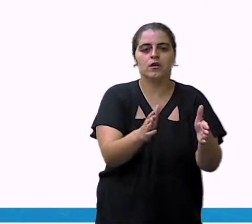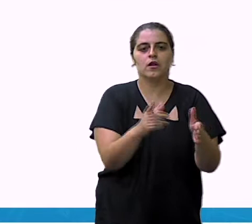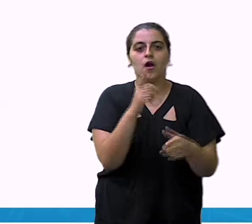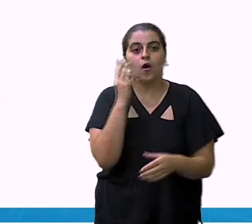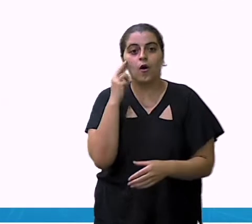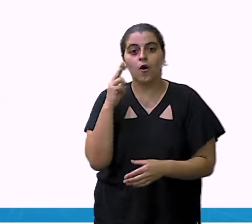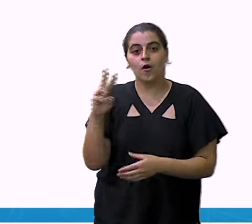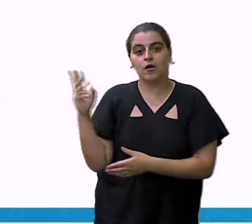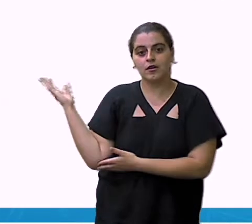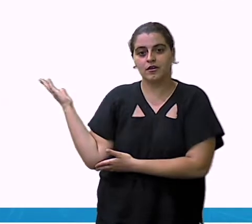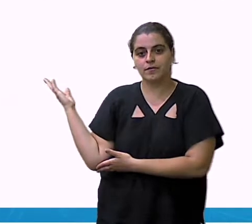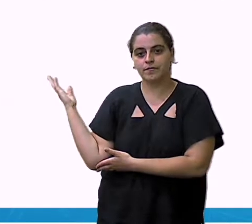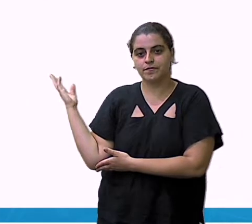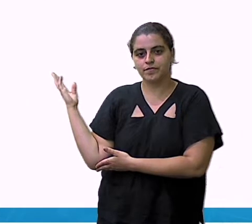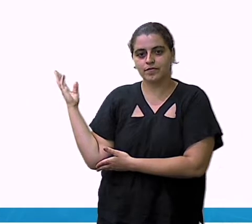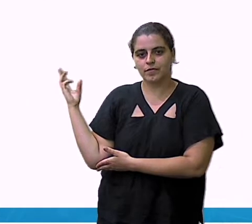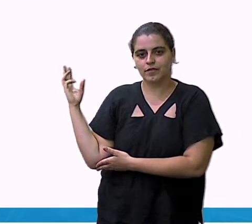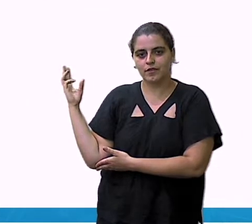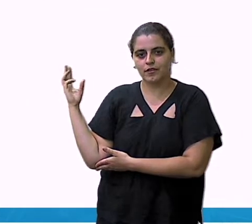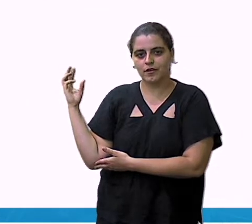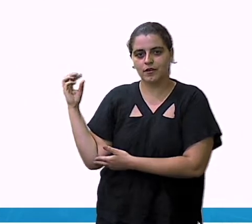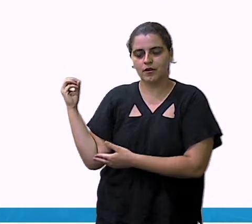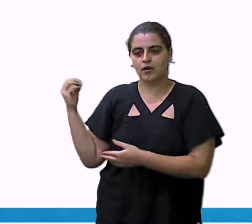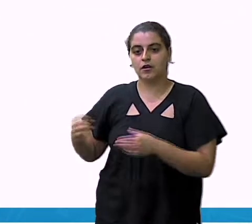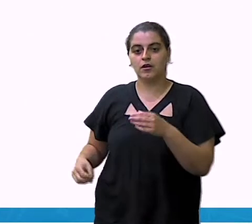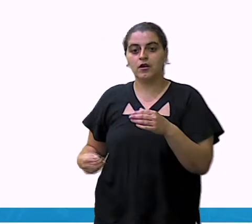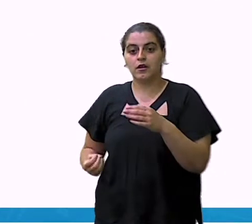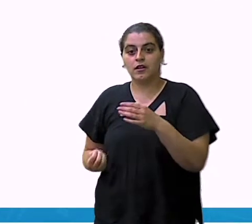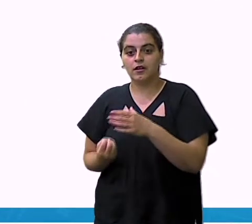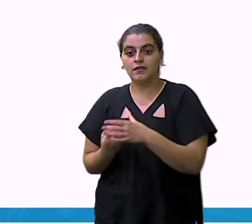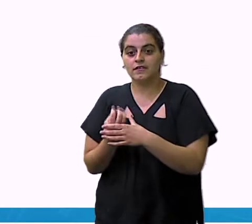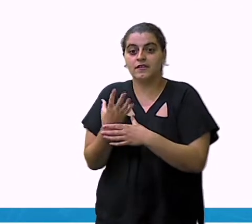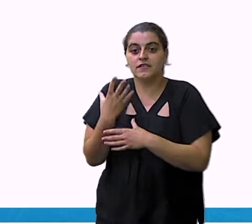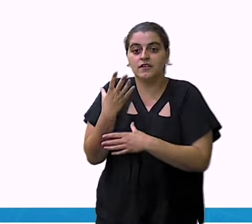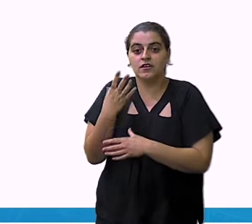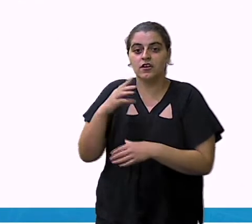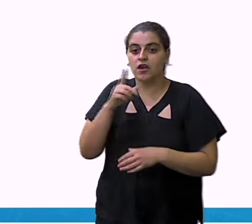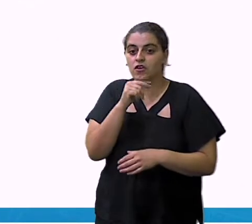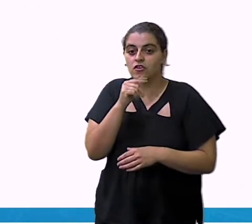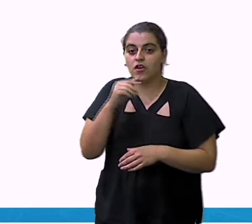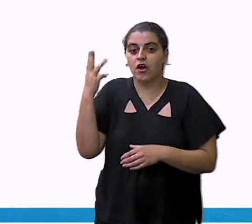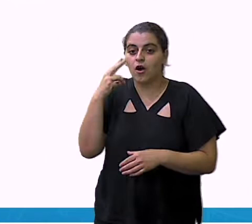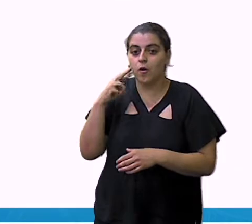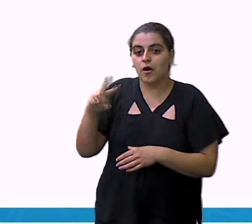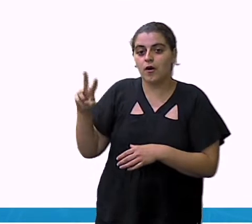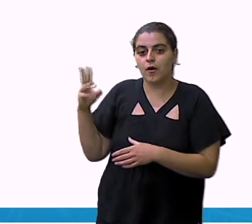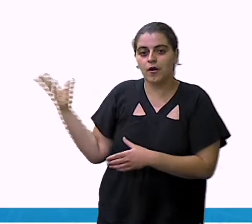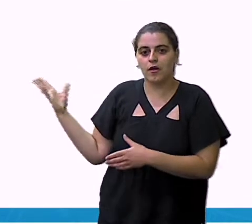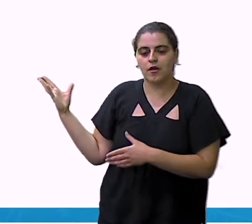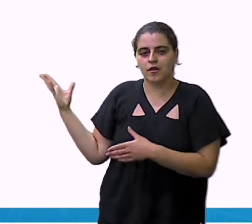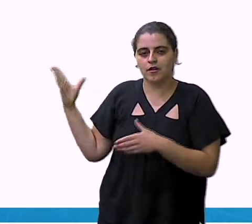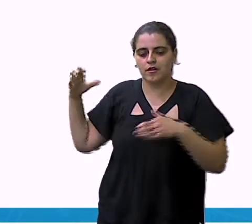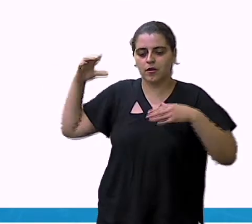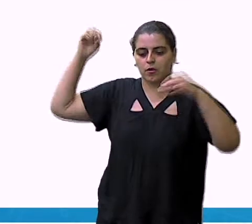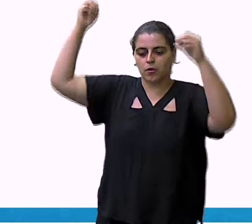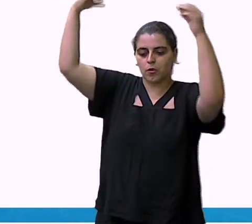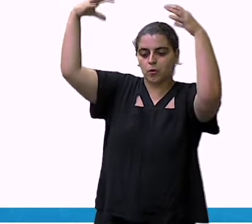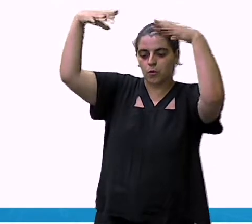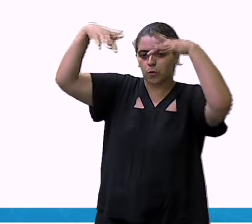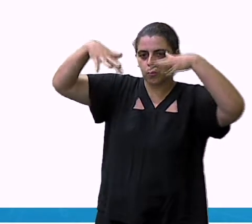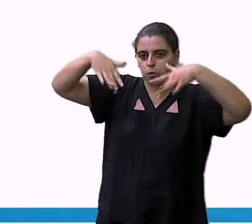sobre isso. Olha, a nascente de um rio. Onde e por que nasce um